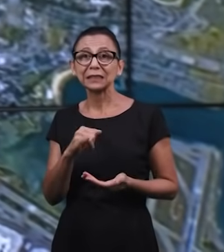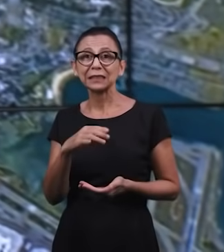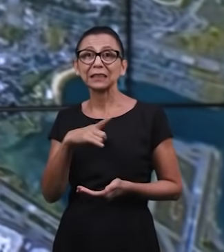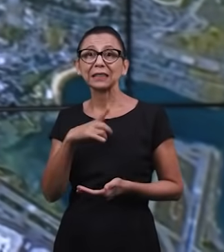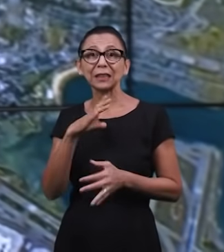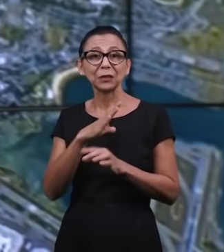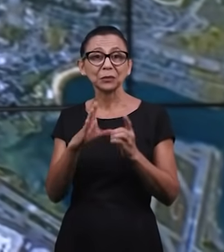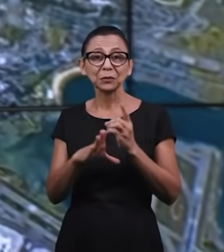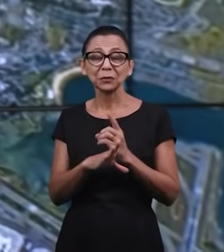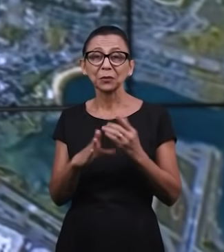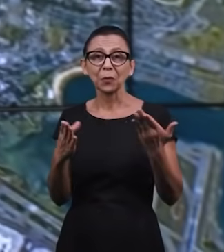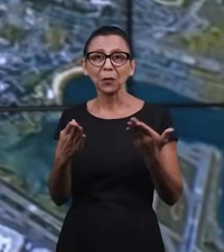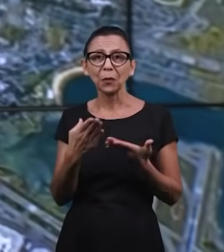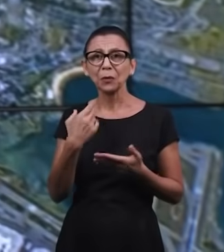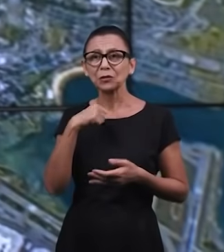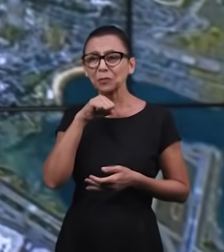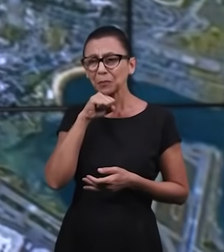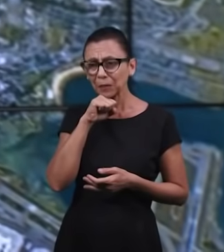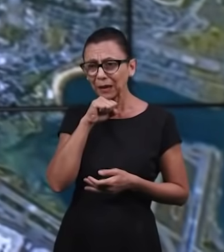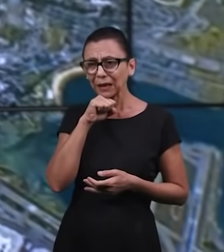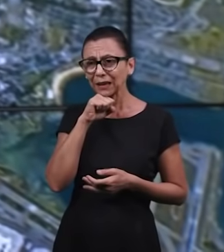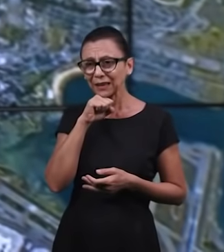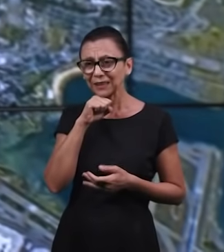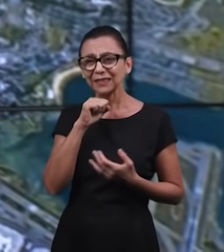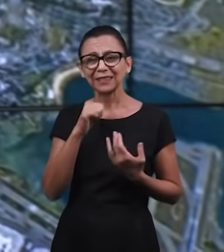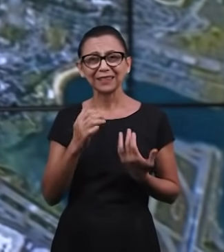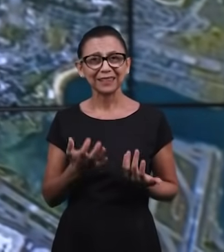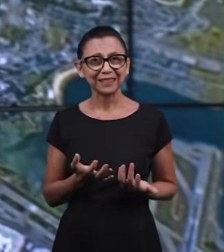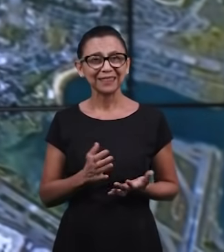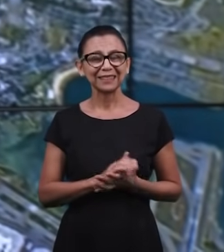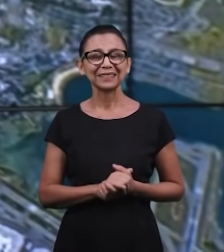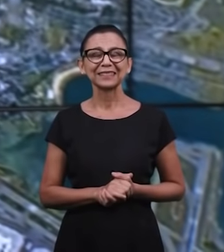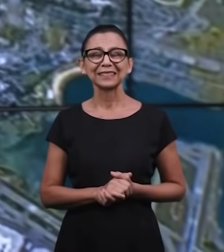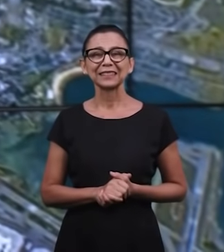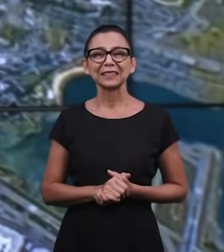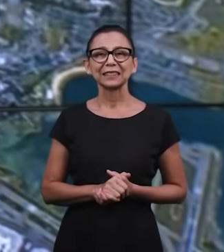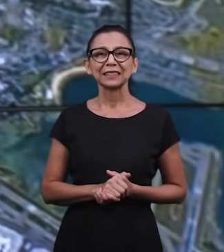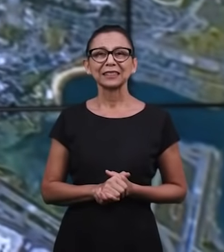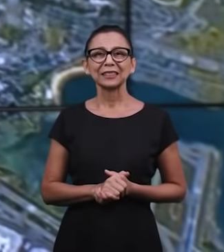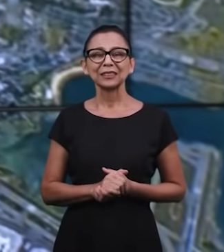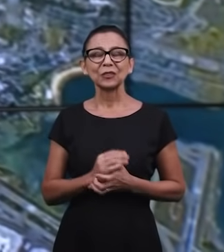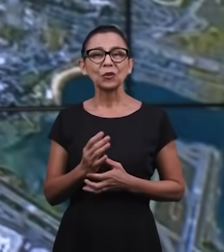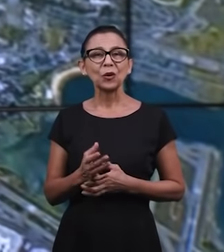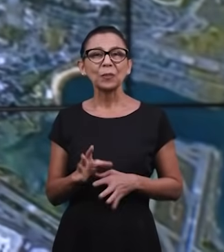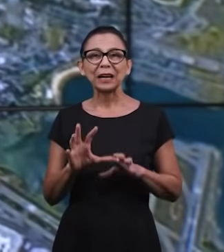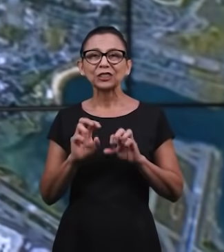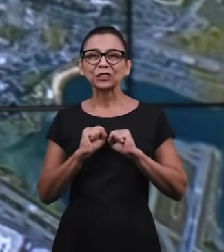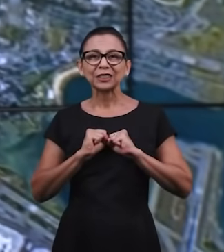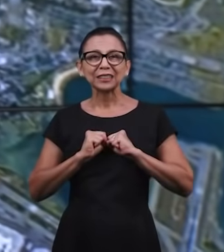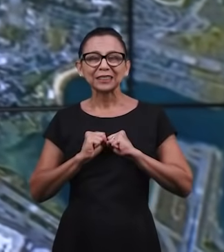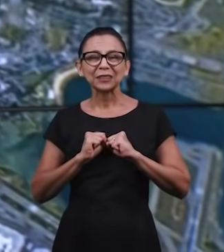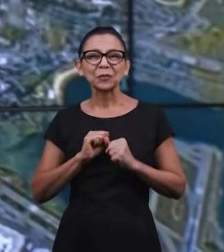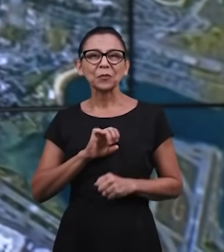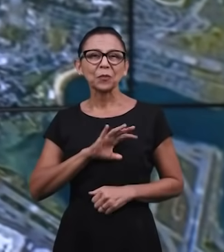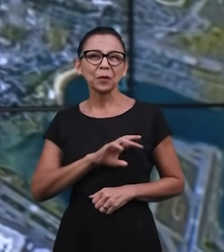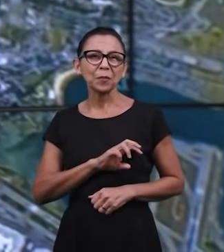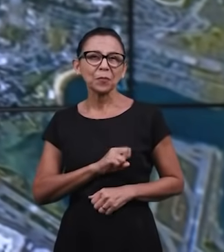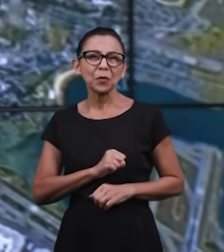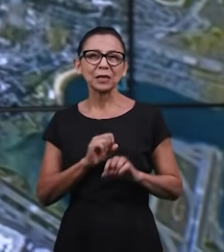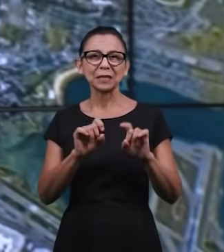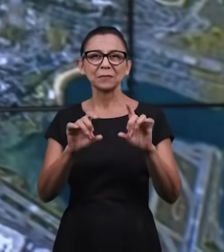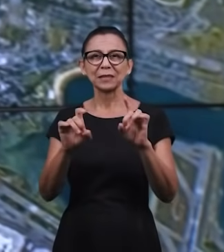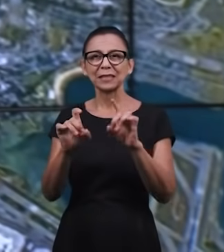hoje. Aí o que é mais notável nesse testemunho é a maneira como ela adquiriu um amor